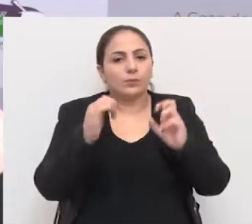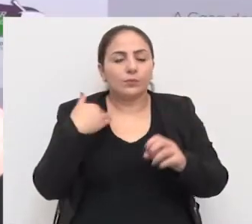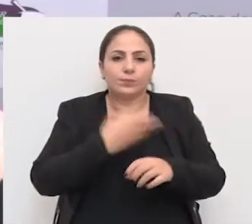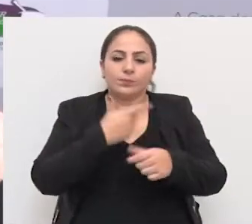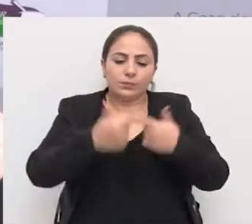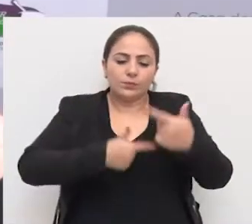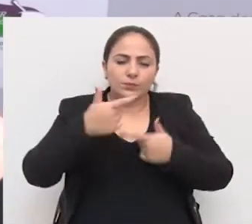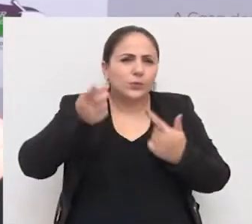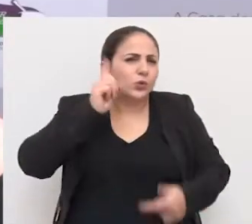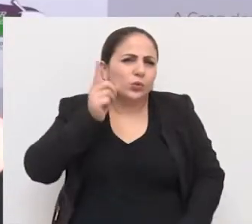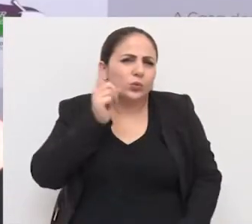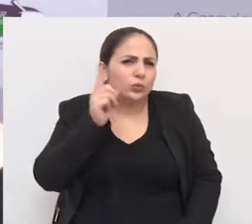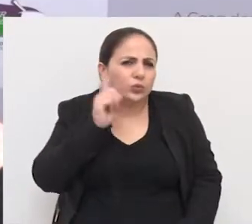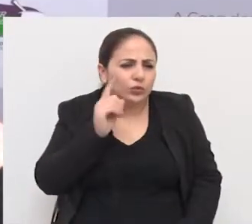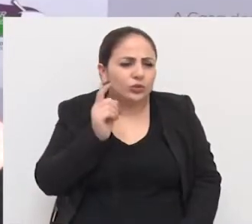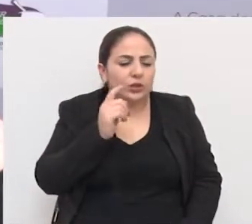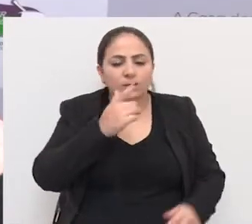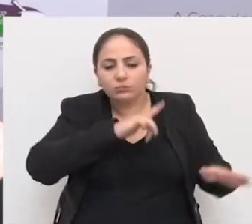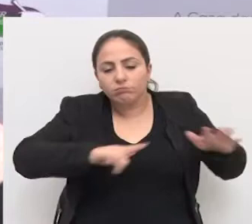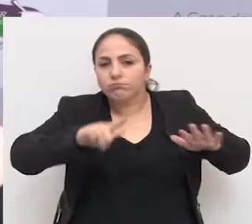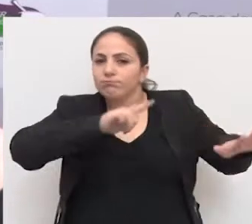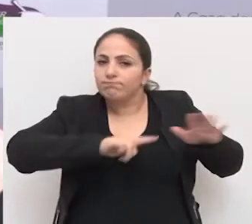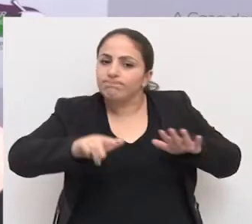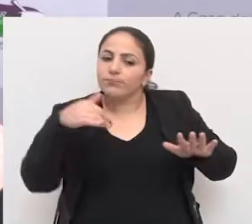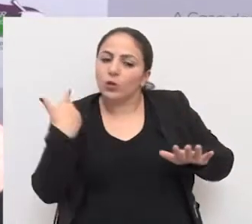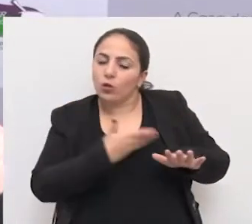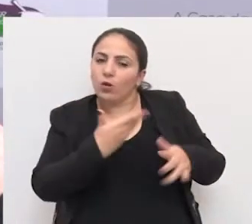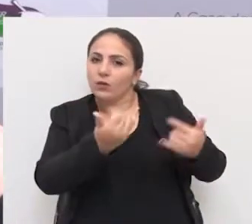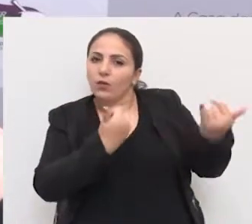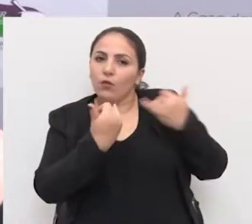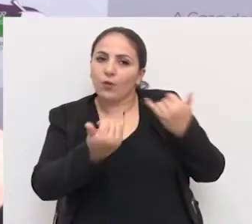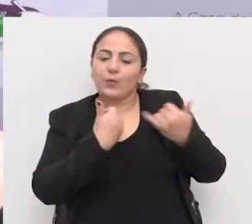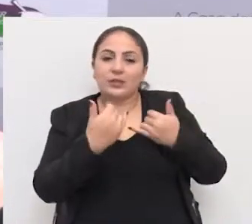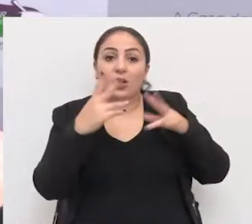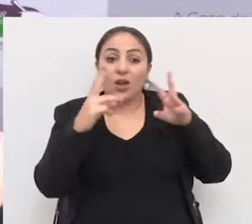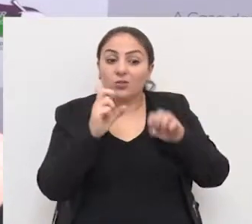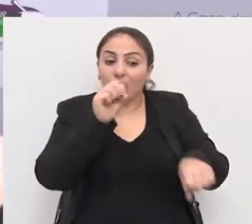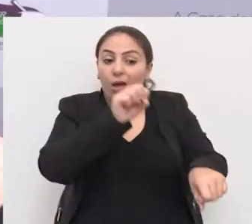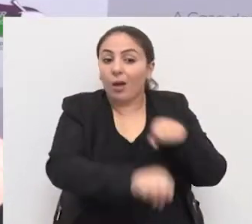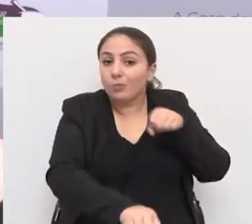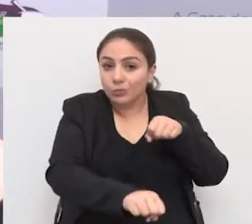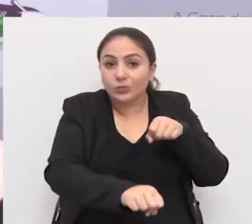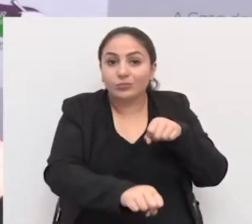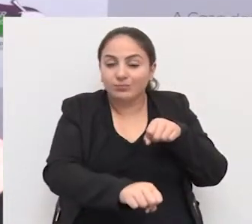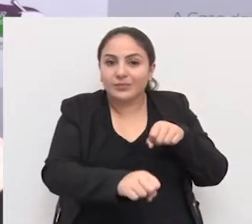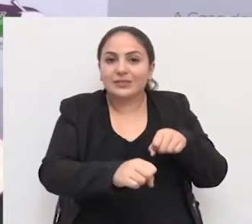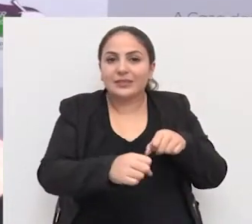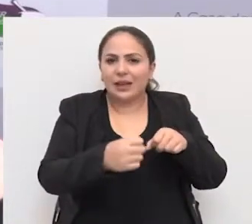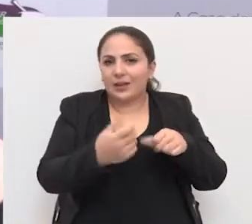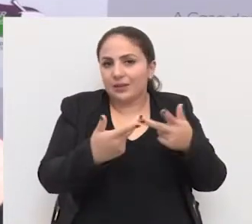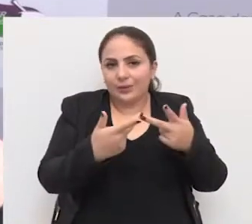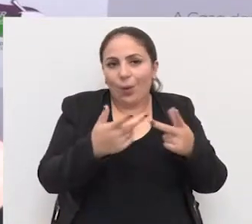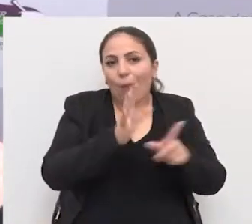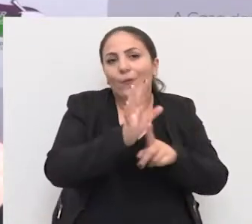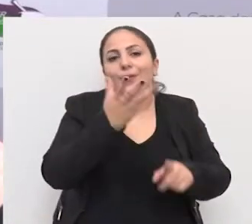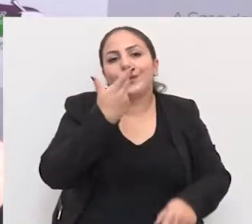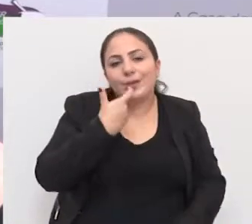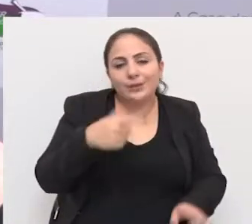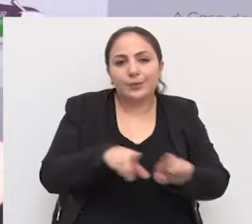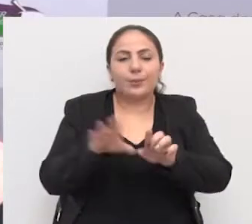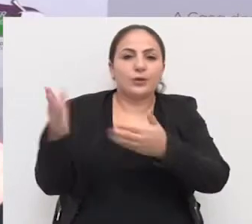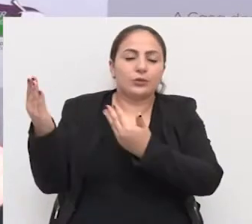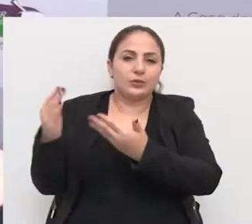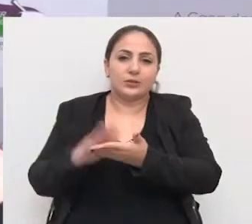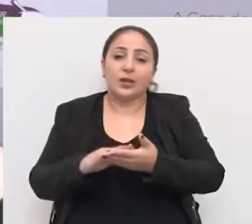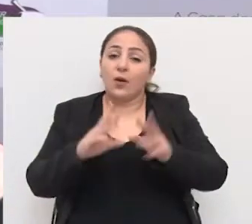trabalhamos todos os dias. Todas as semanas nós temos notícia de abuso, né, e exploração sexual contra a